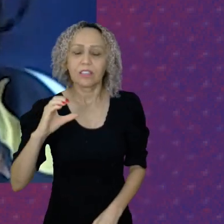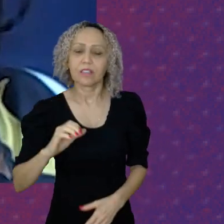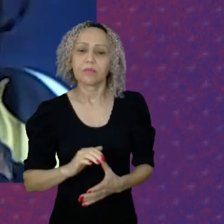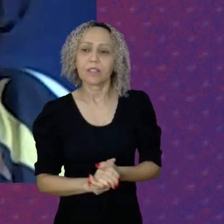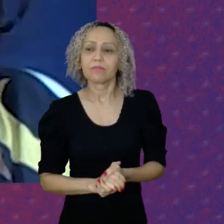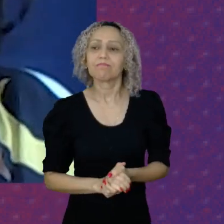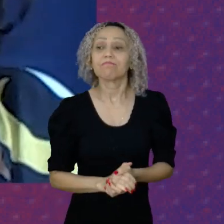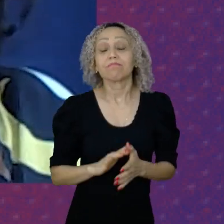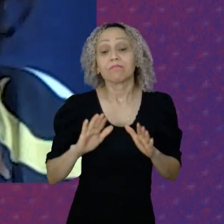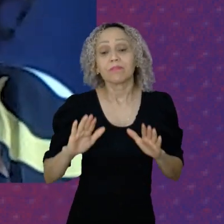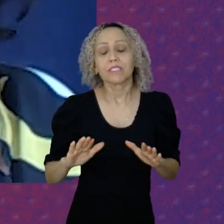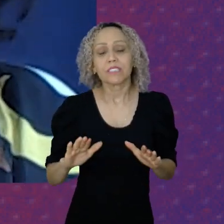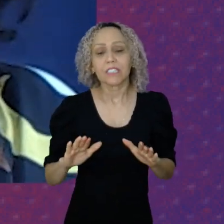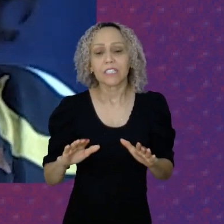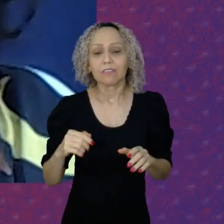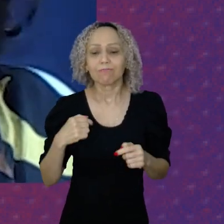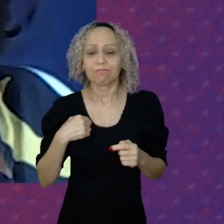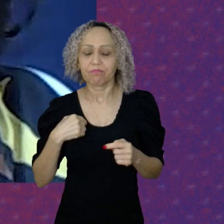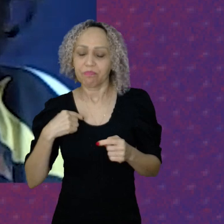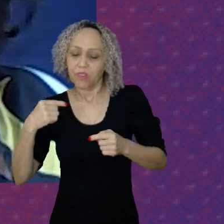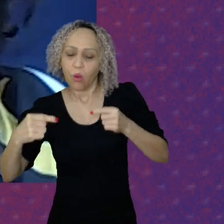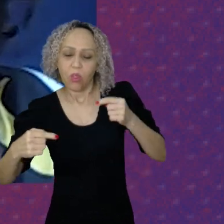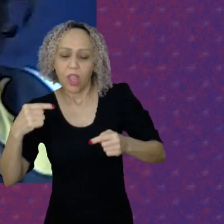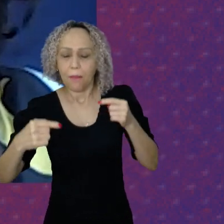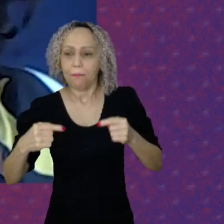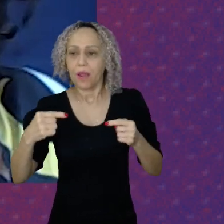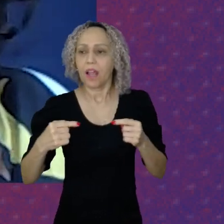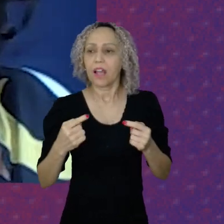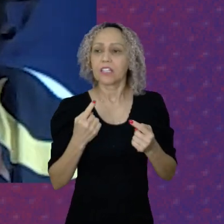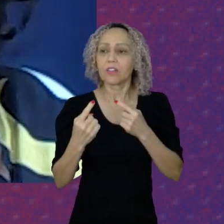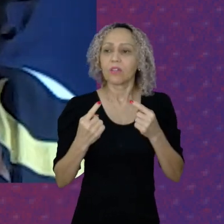de um debate coletivo é que